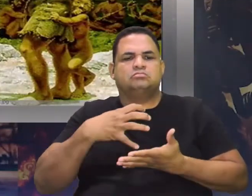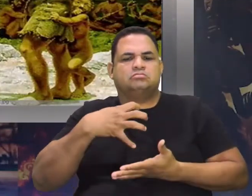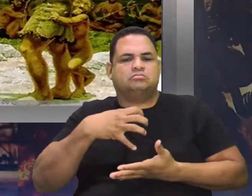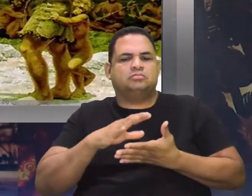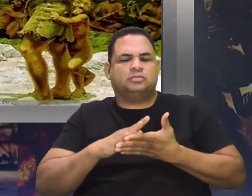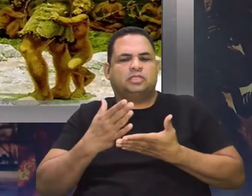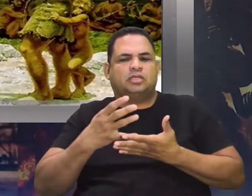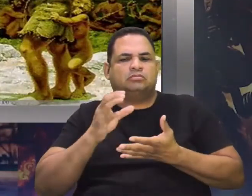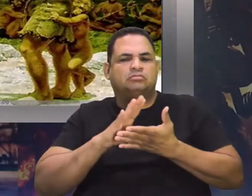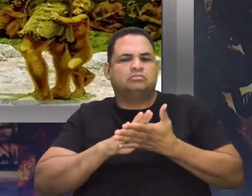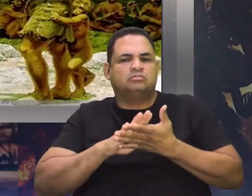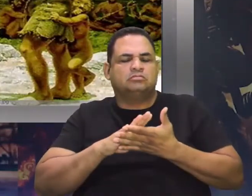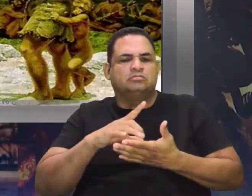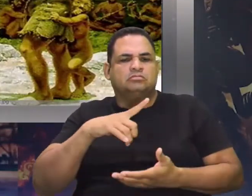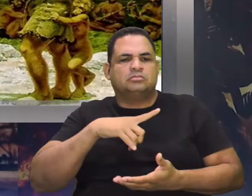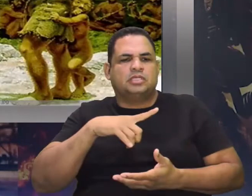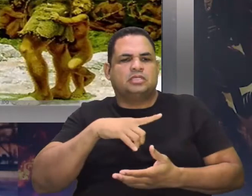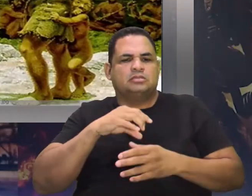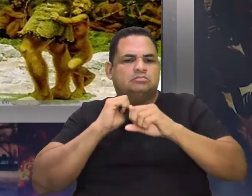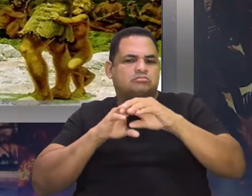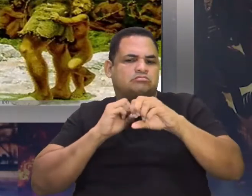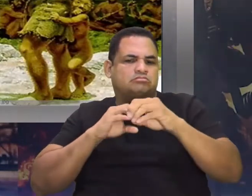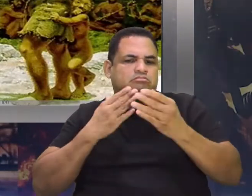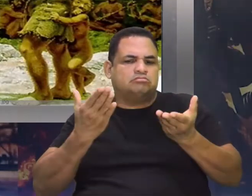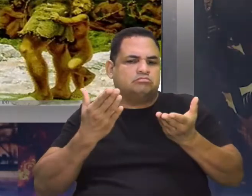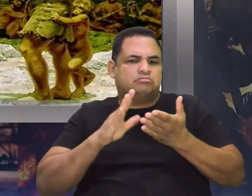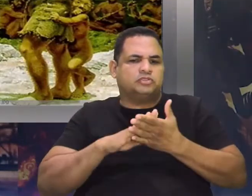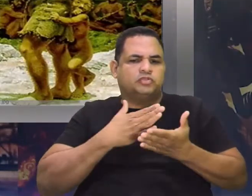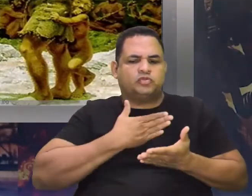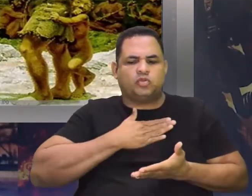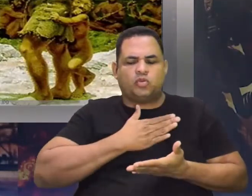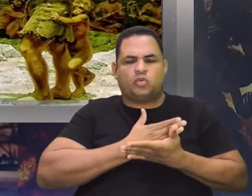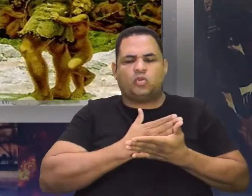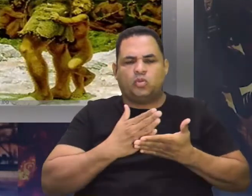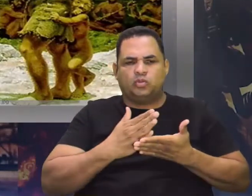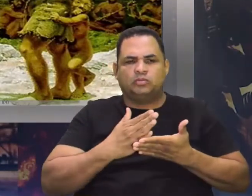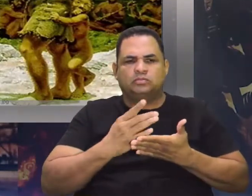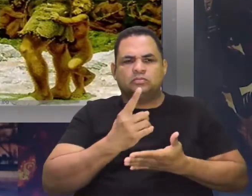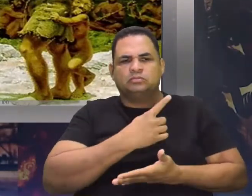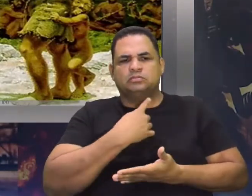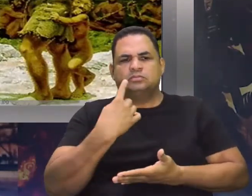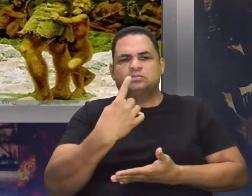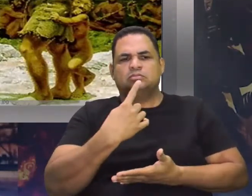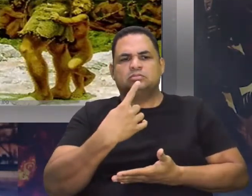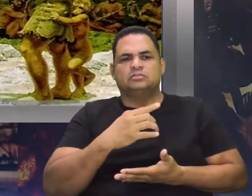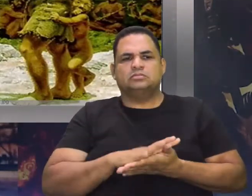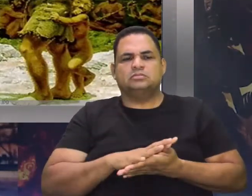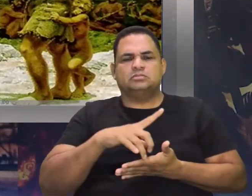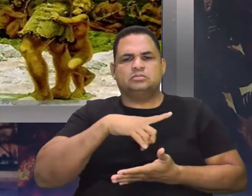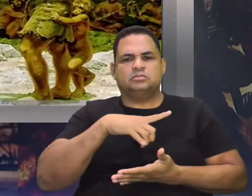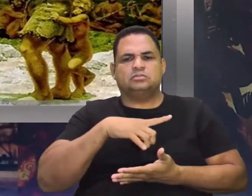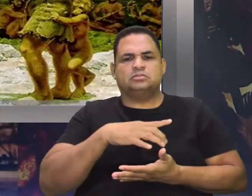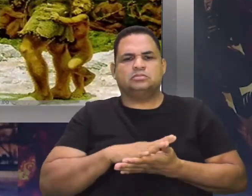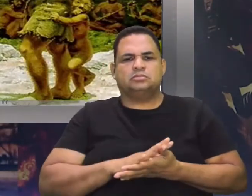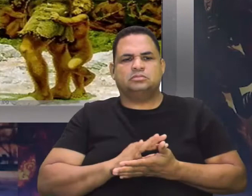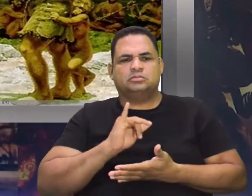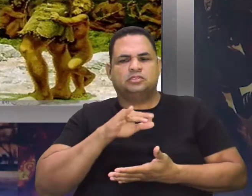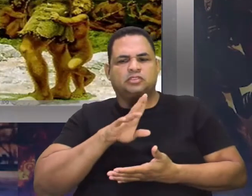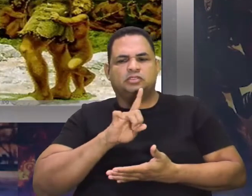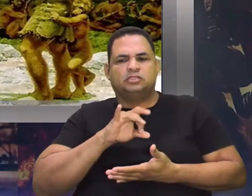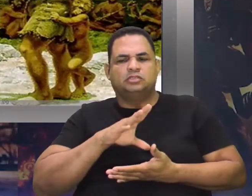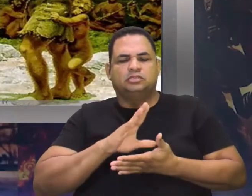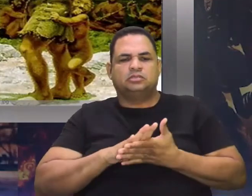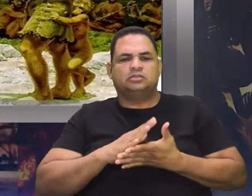ser domesticado. É por isso que nós falamos sobre domesticação. Porque nós temos instintos animais, até porque nós